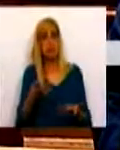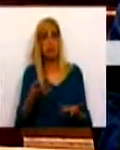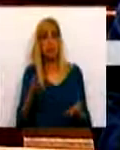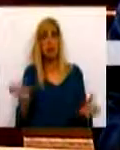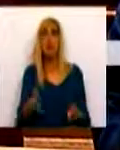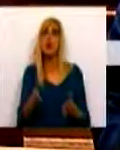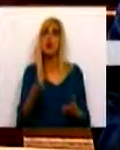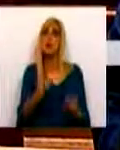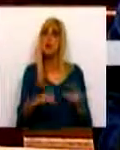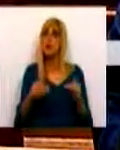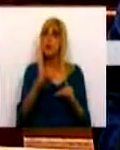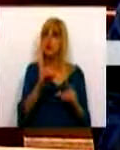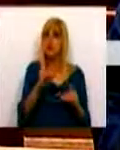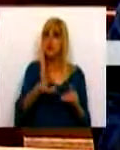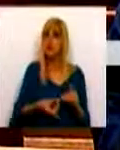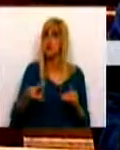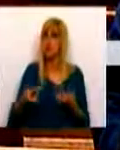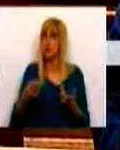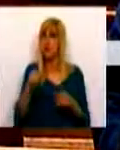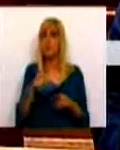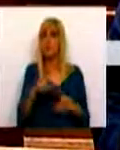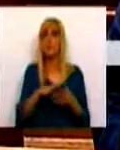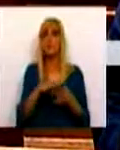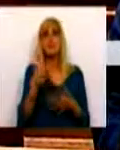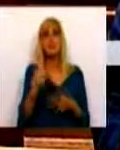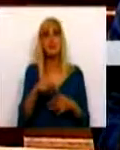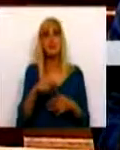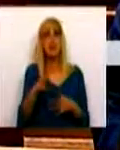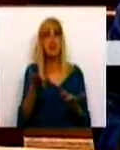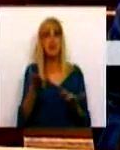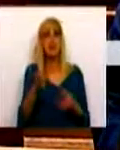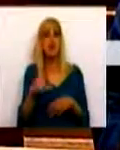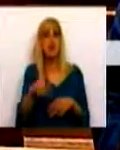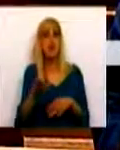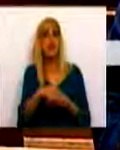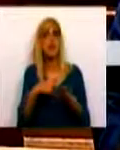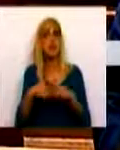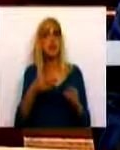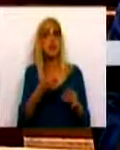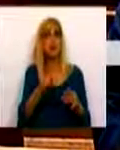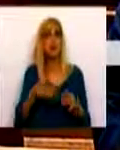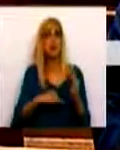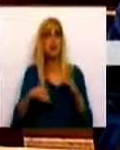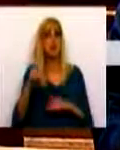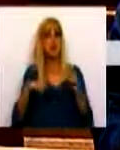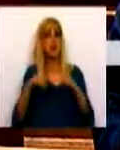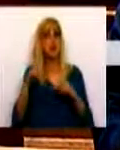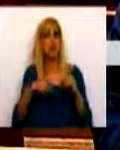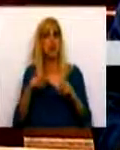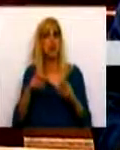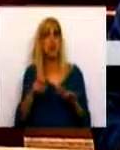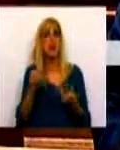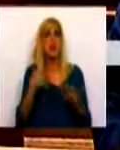promovemos 699, que temos um procedimento para promoção de mais 200 nas finanças e que vão ser promovidos